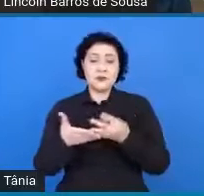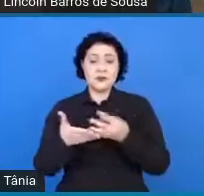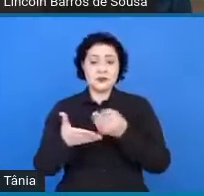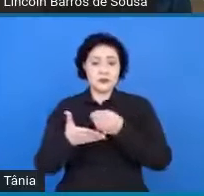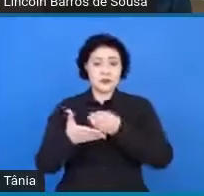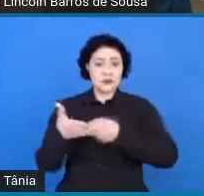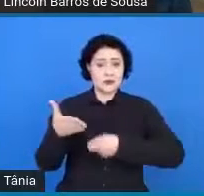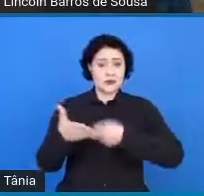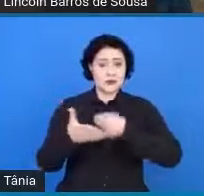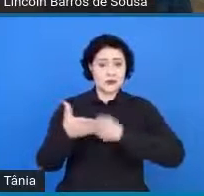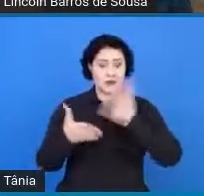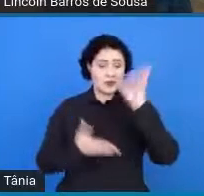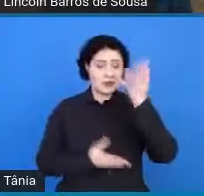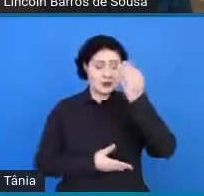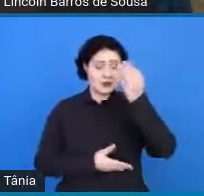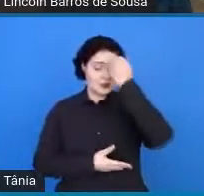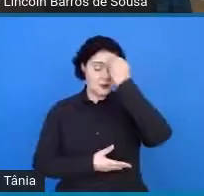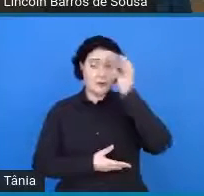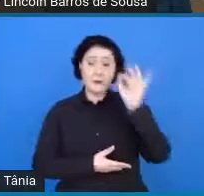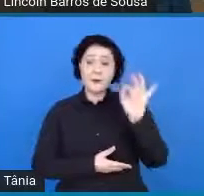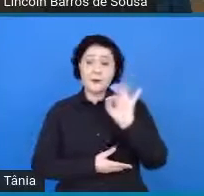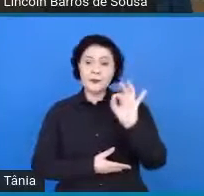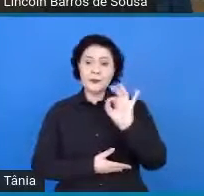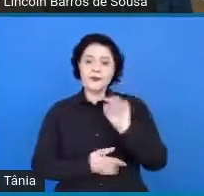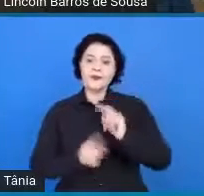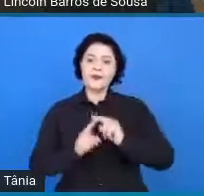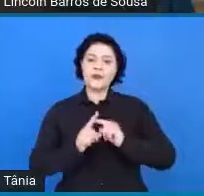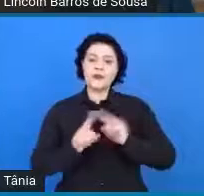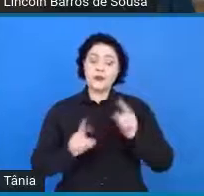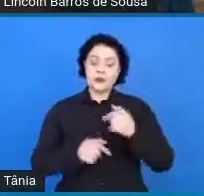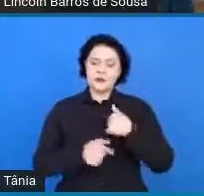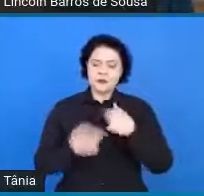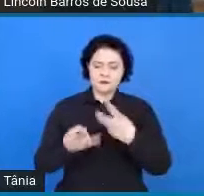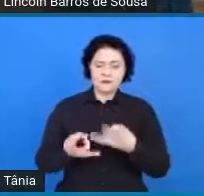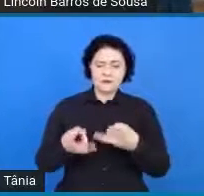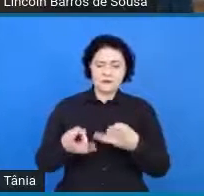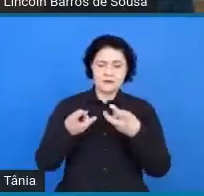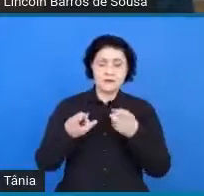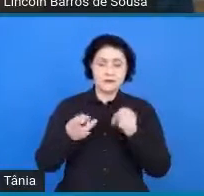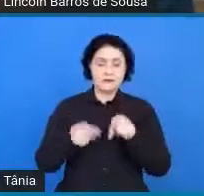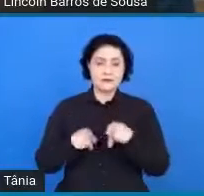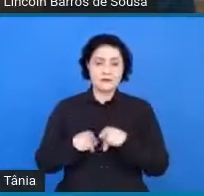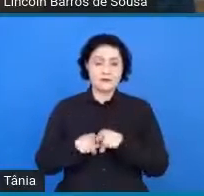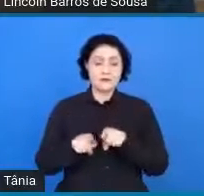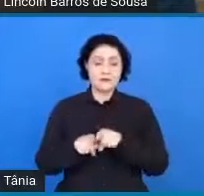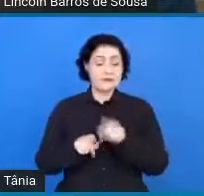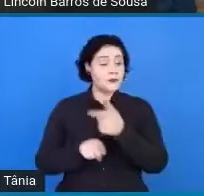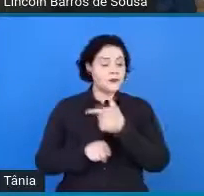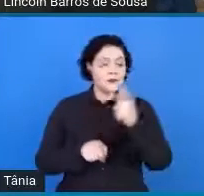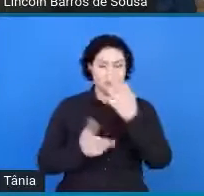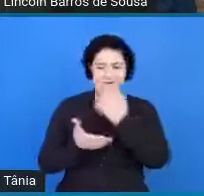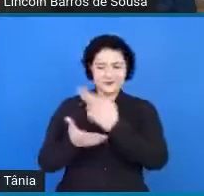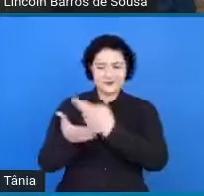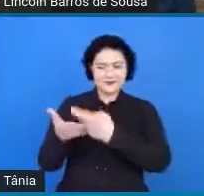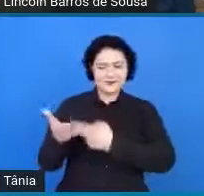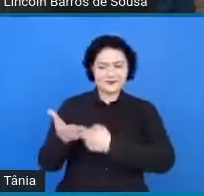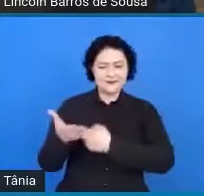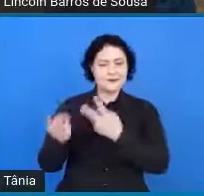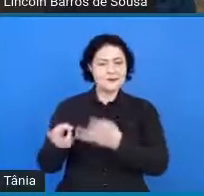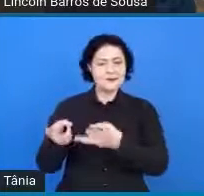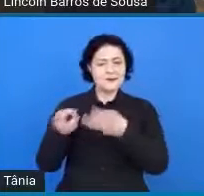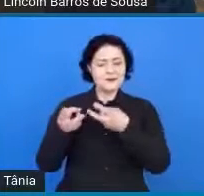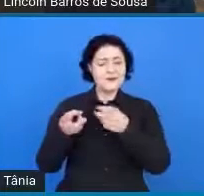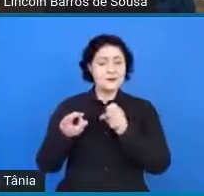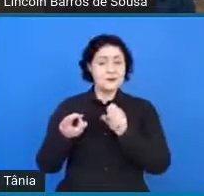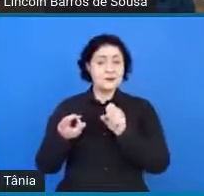de forma mediúnica mais claramente Pelo menos eu percebo acredito que os outros redatores também percebemos